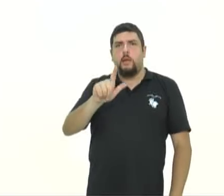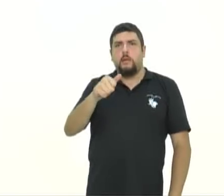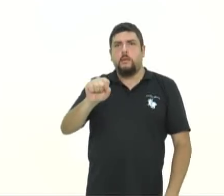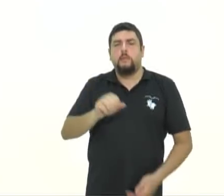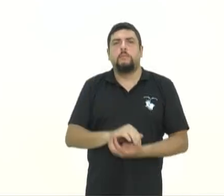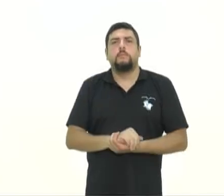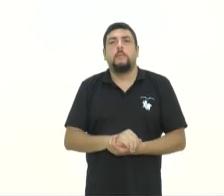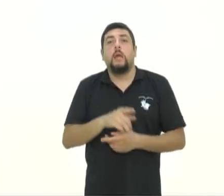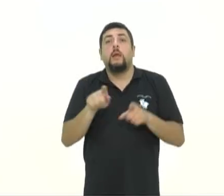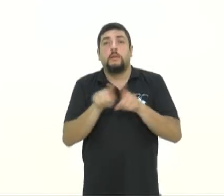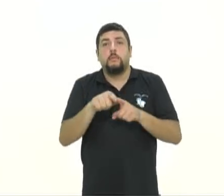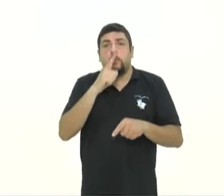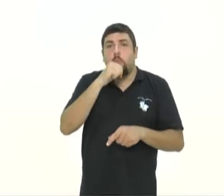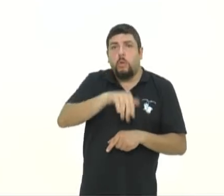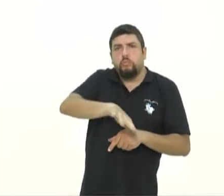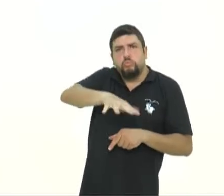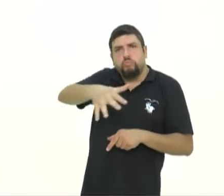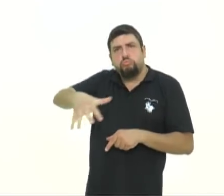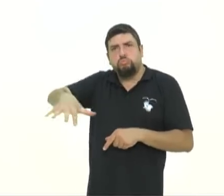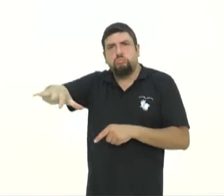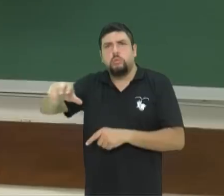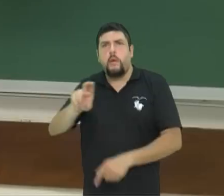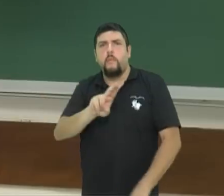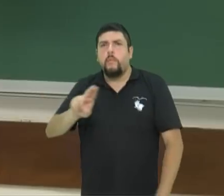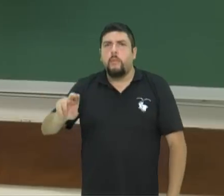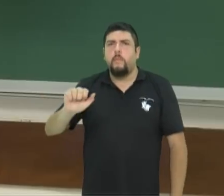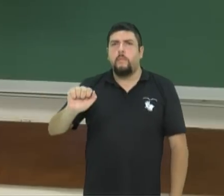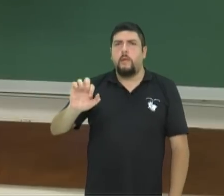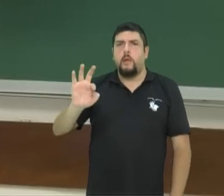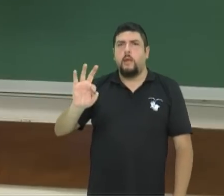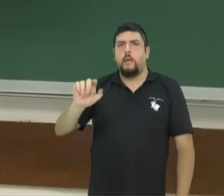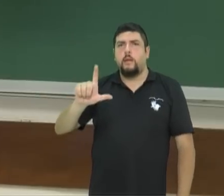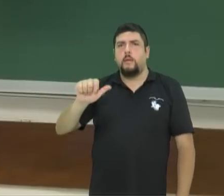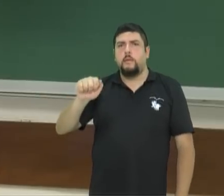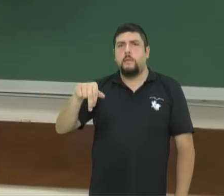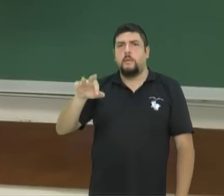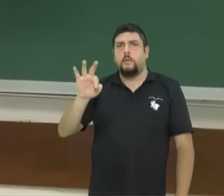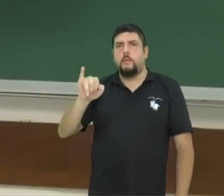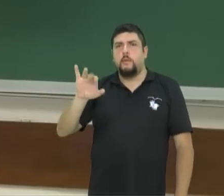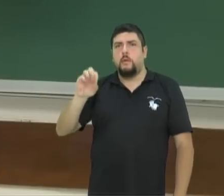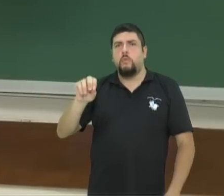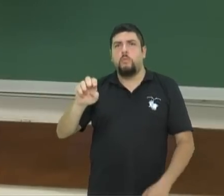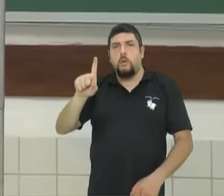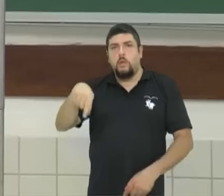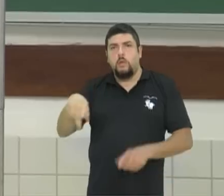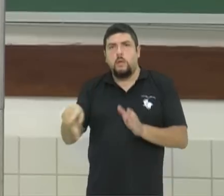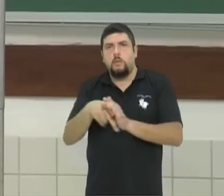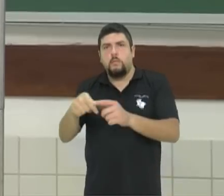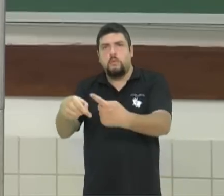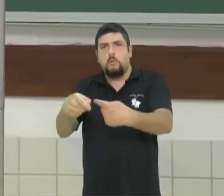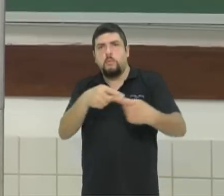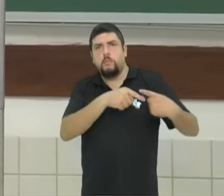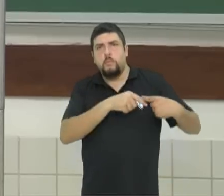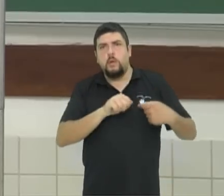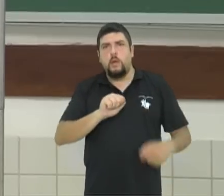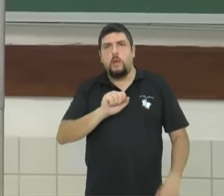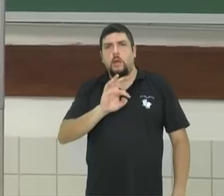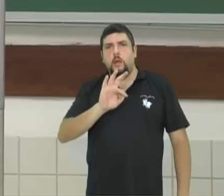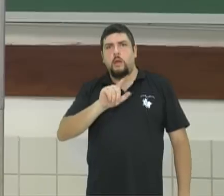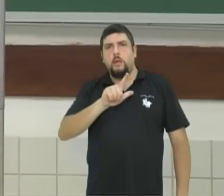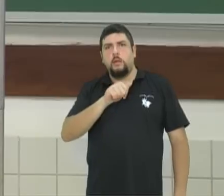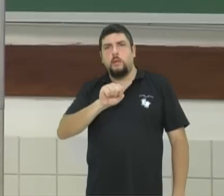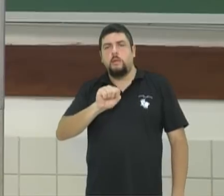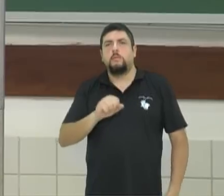aqui quanta curiosidade nós temos a respeito da palavra Atlas. Né? Então vocês sabiam que Atlas é o coletivo de